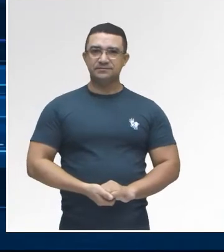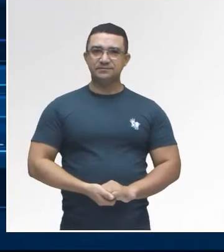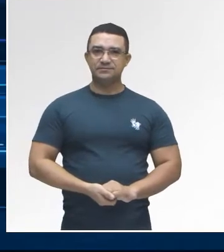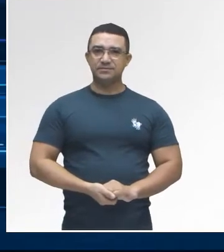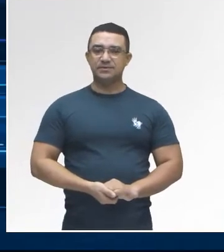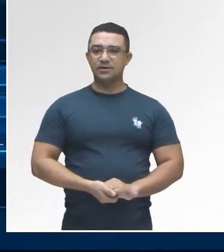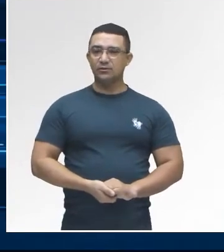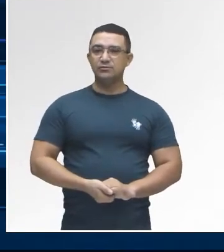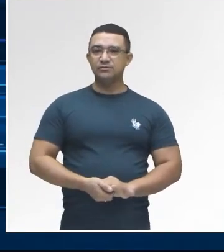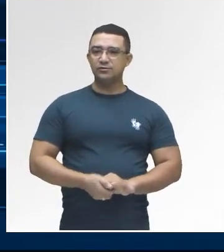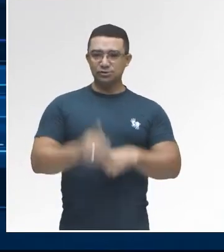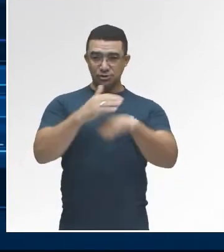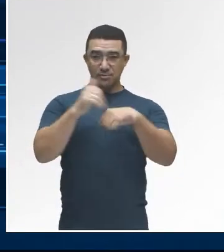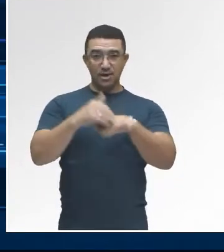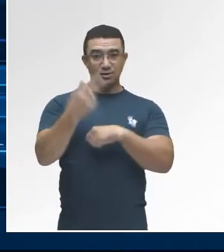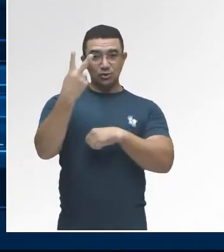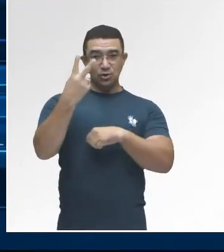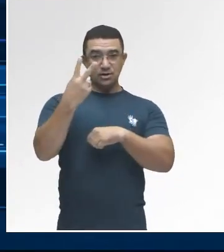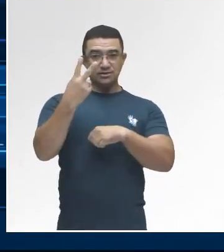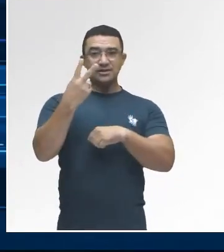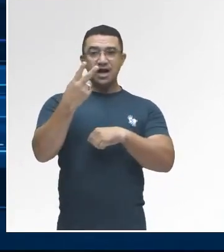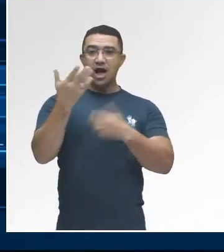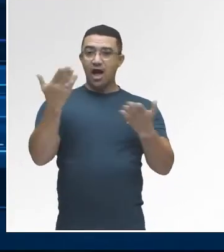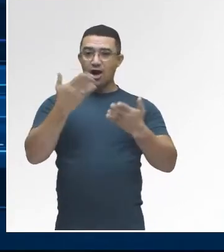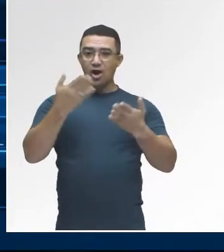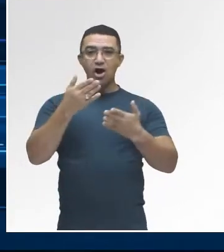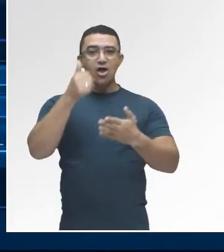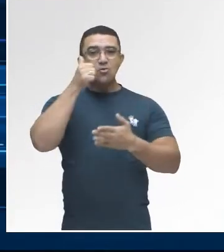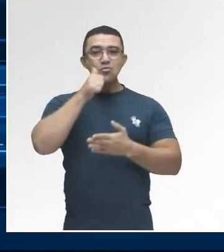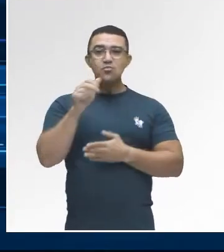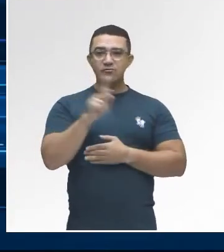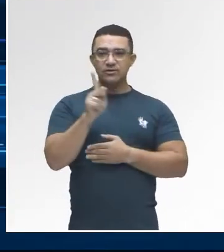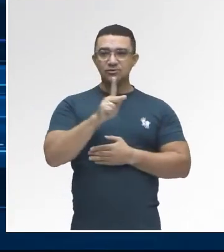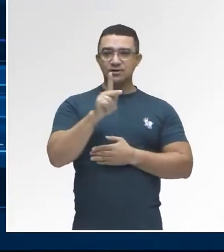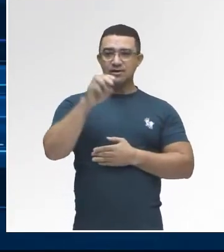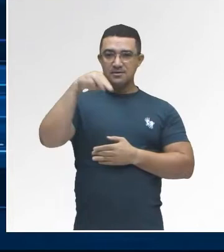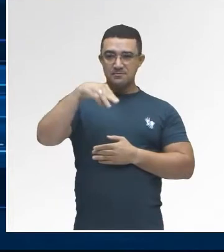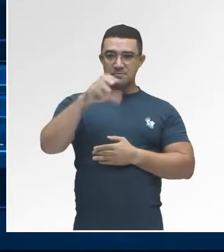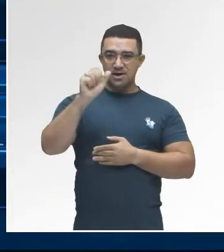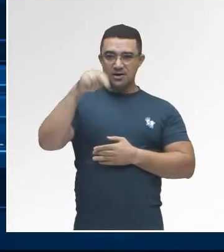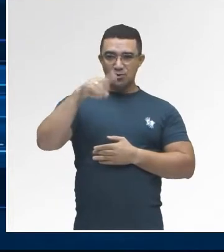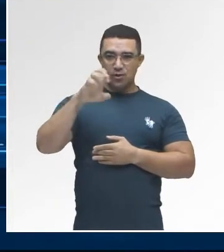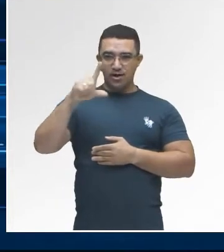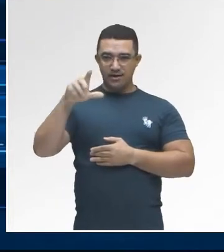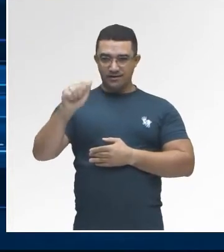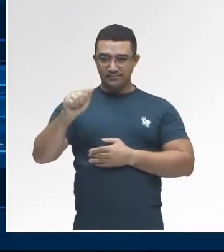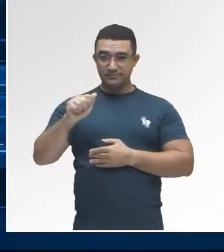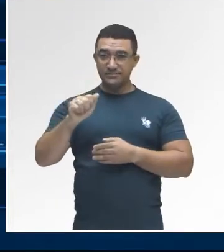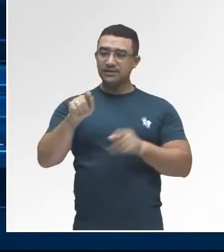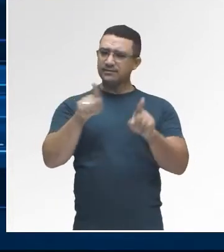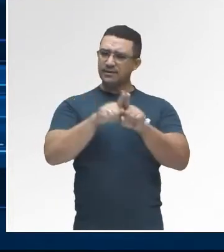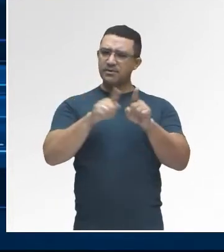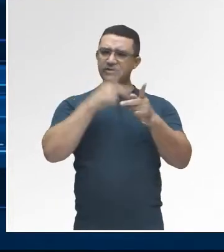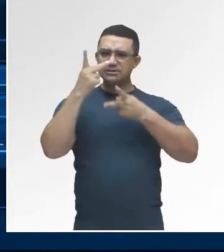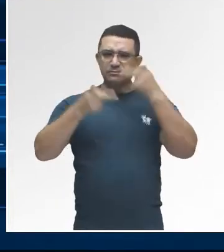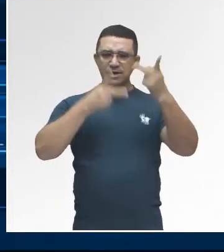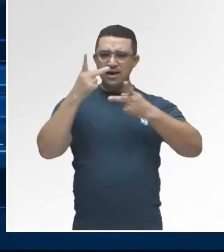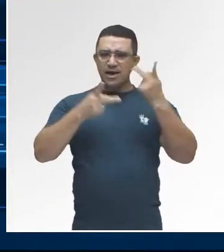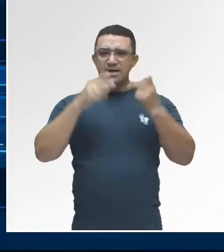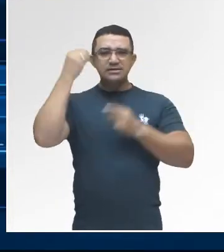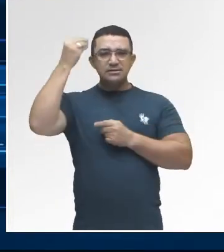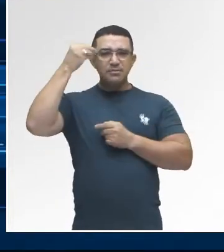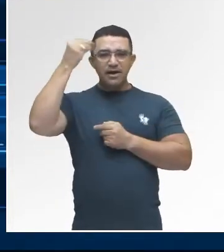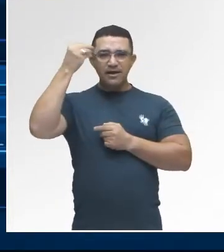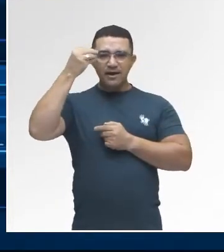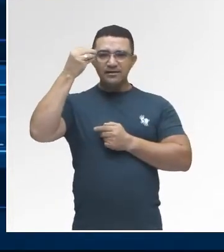trazer 2 convidados agora, a professora Manuela. Hello. Hello. Ok, ela vai contar também uma situação bem engraçada que aconteceu, assim como o